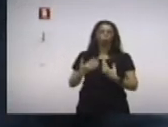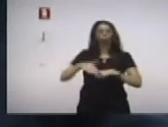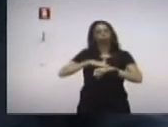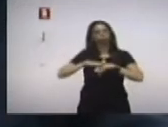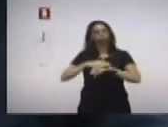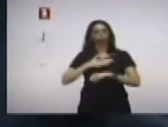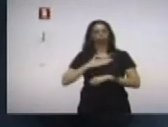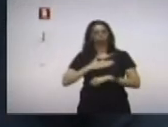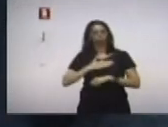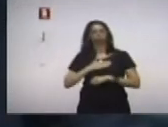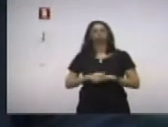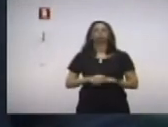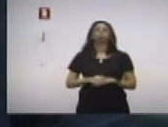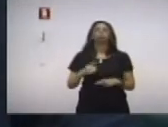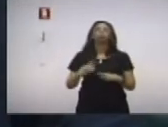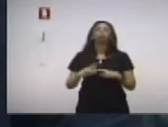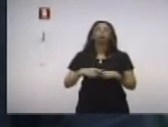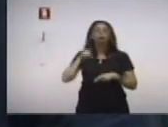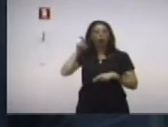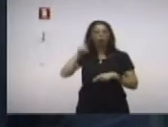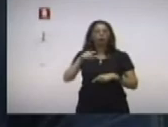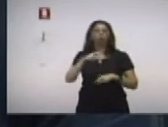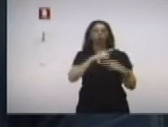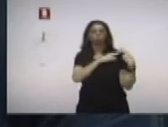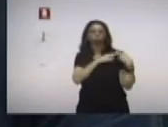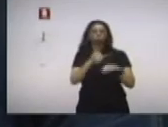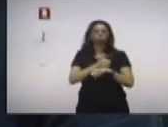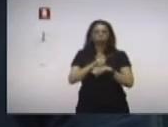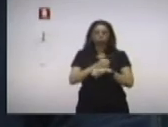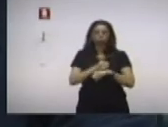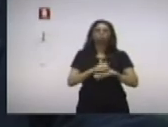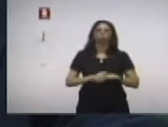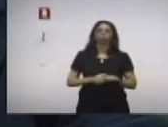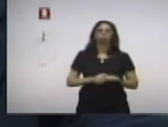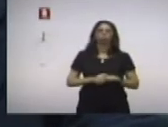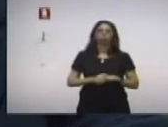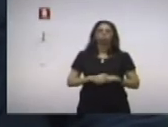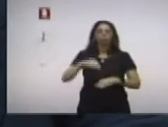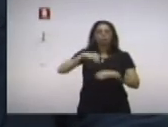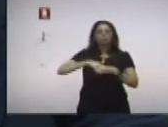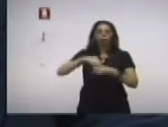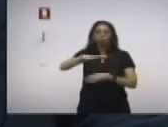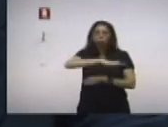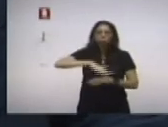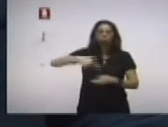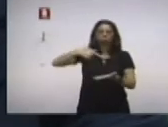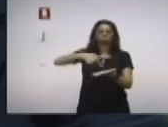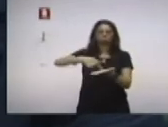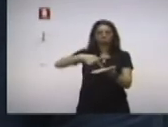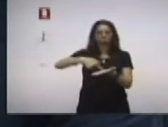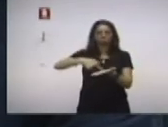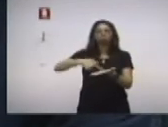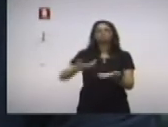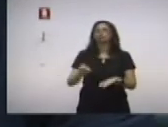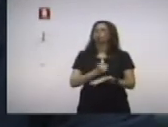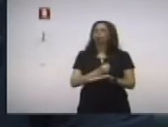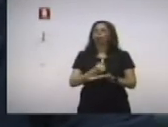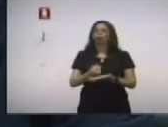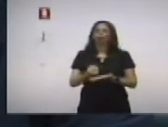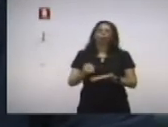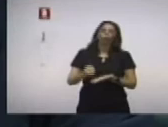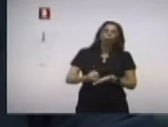na montagem bom e que reclamam que muitas vezes Trabalhadores de Fora